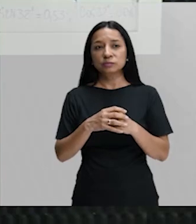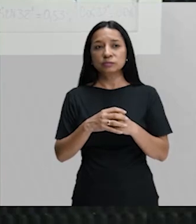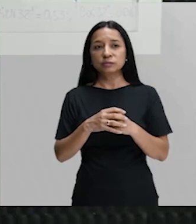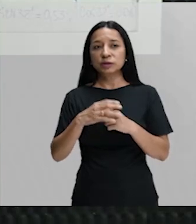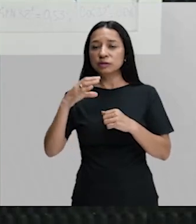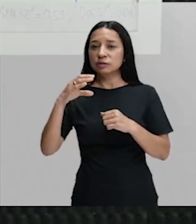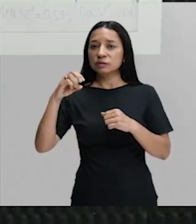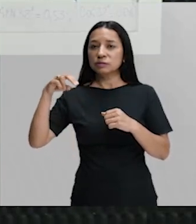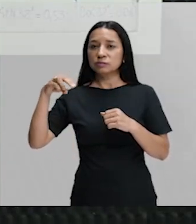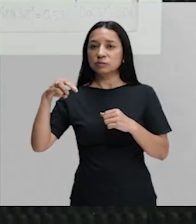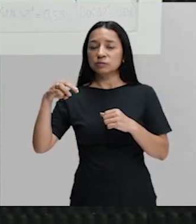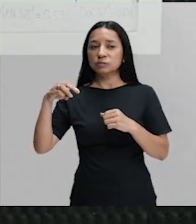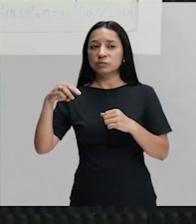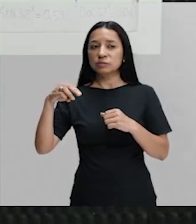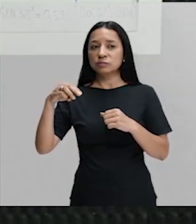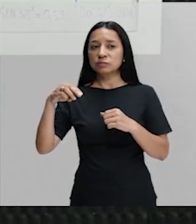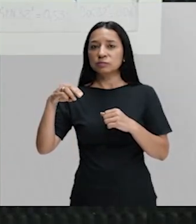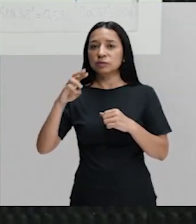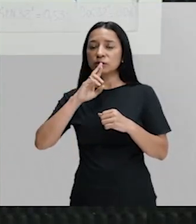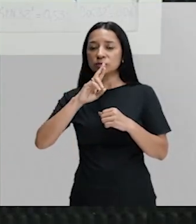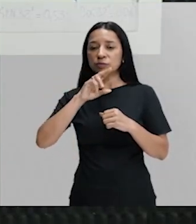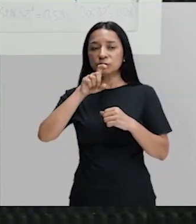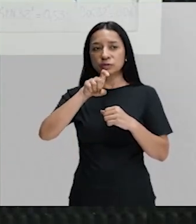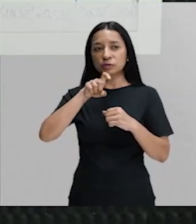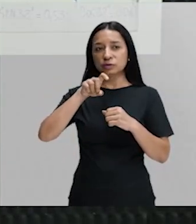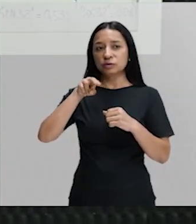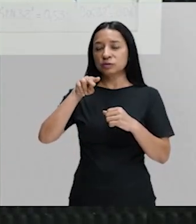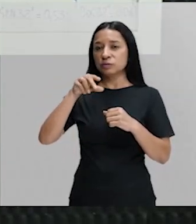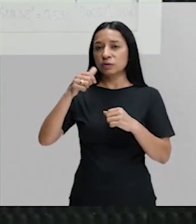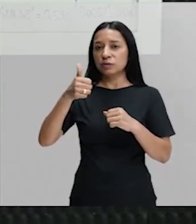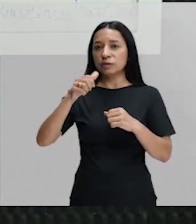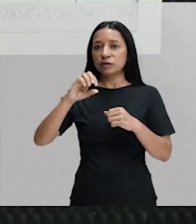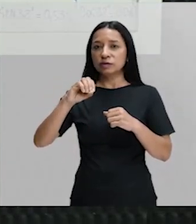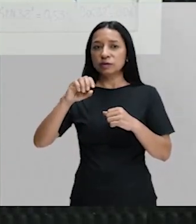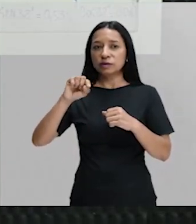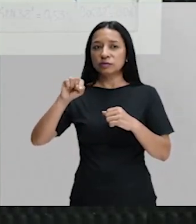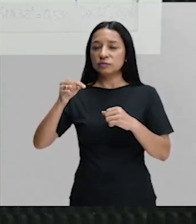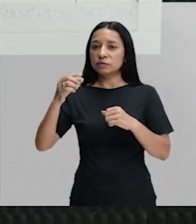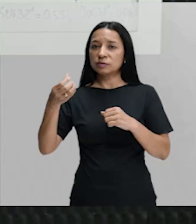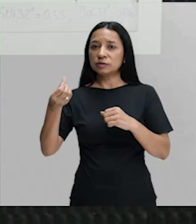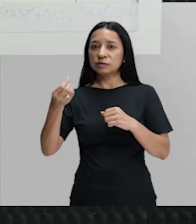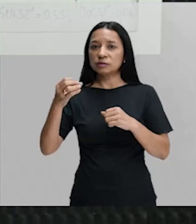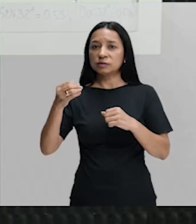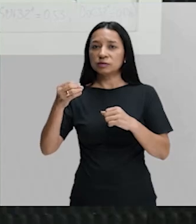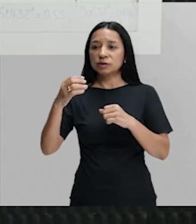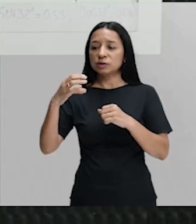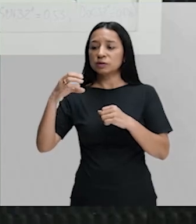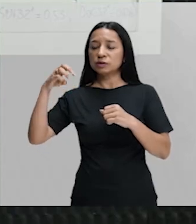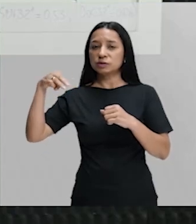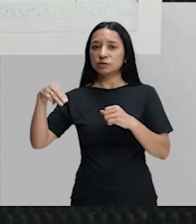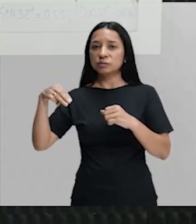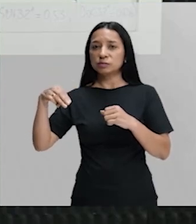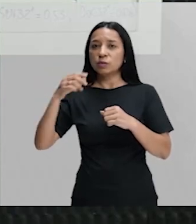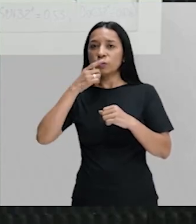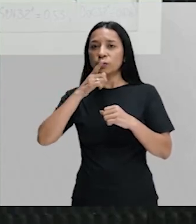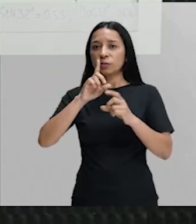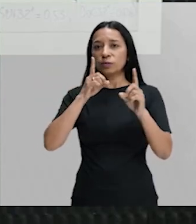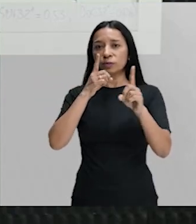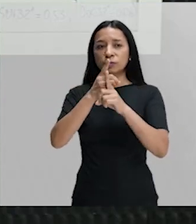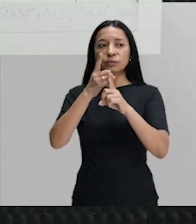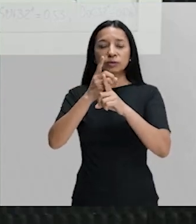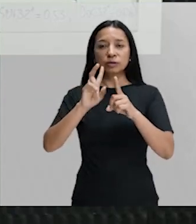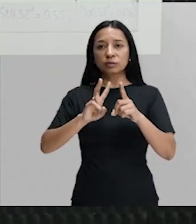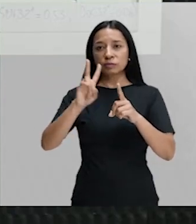10,60 centímetros. Tá? Então, perceba que eu consegui aí encontrar o valor de x.